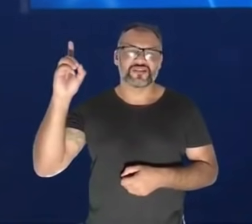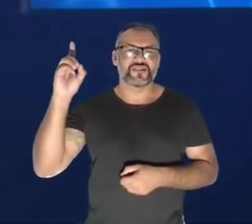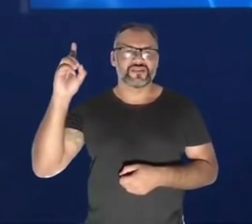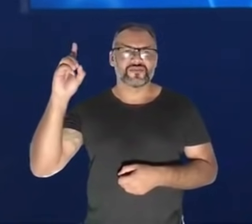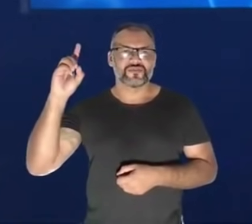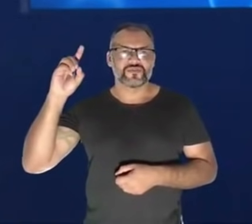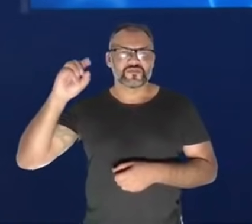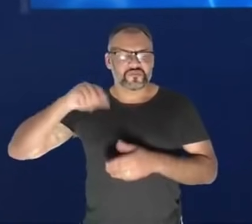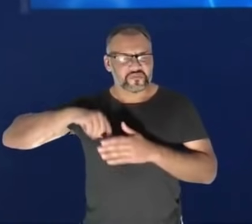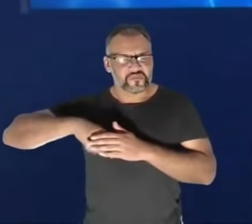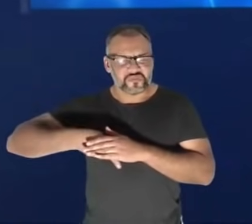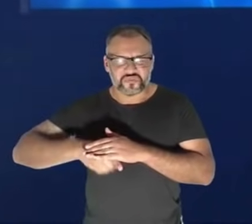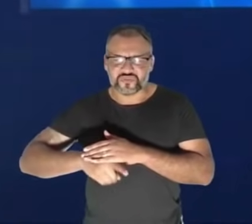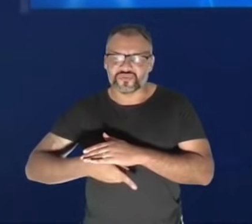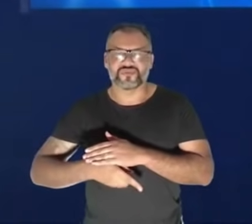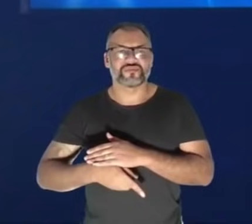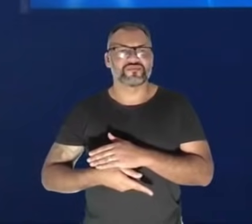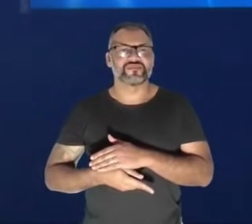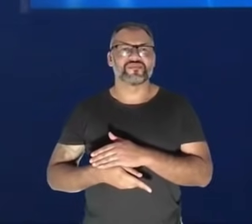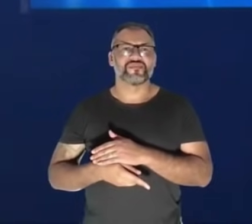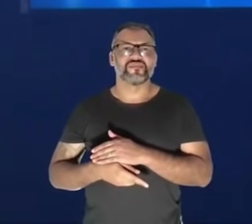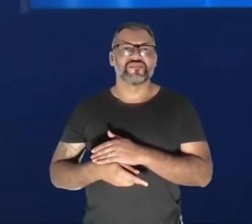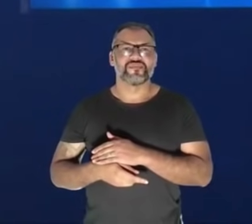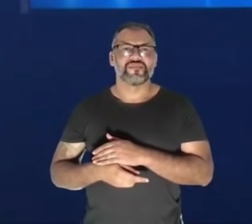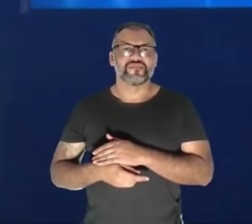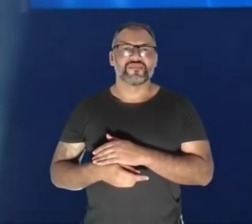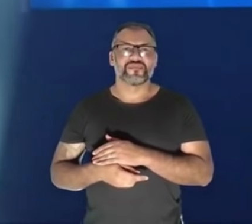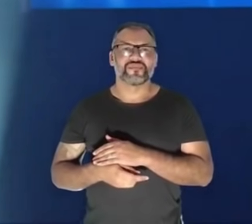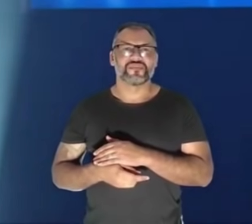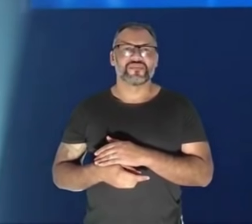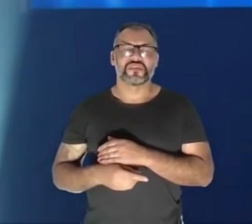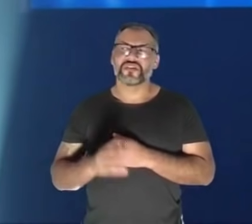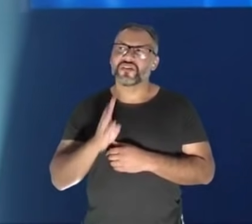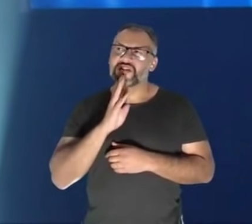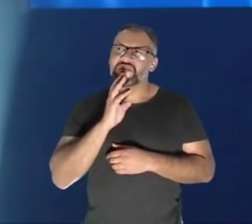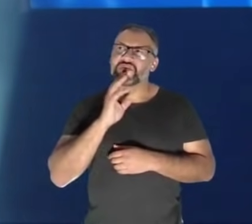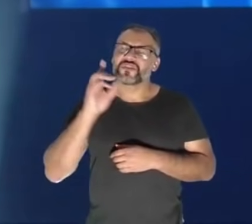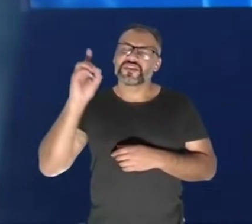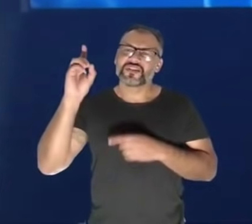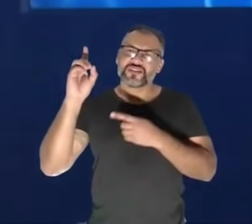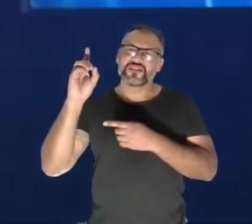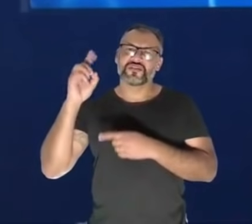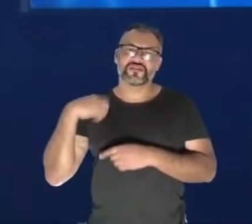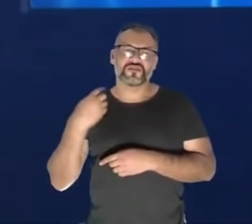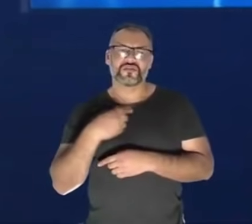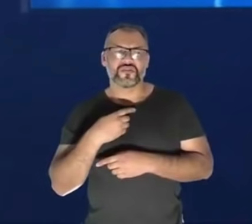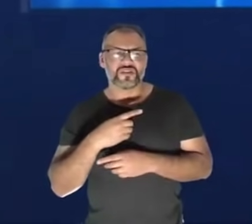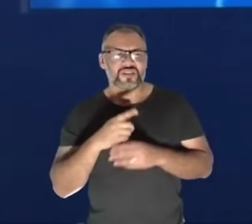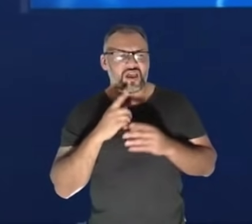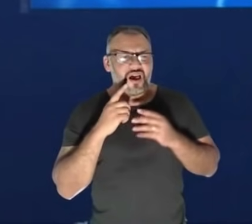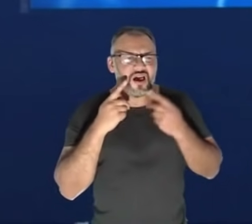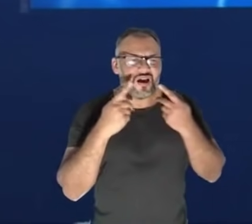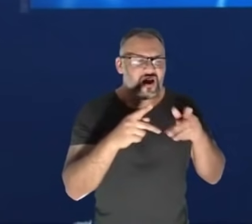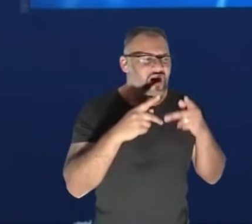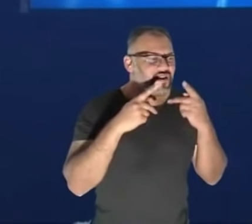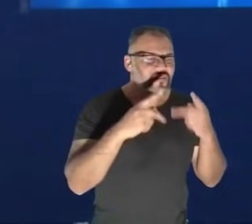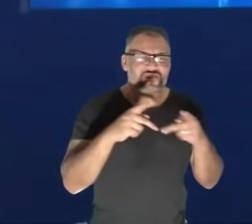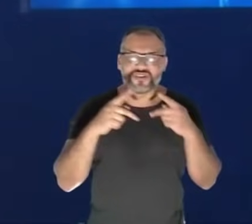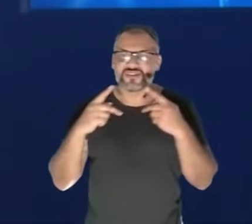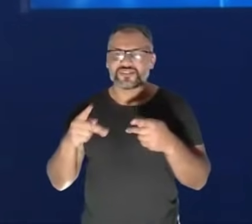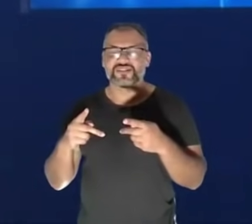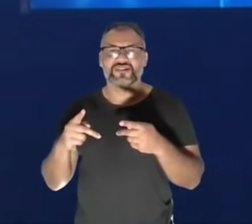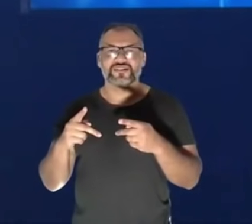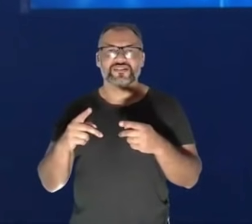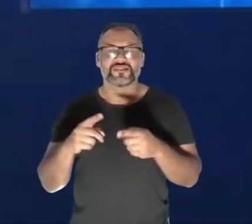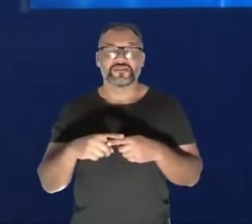leva a falar dele a mudar nossos hábitos mas o que que Faca Explode a alma que